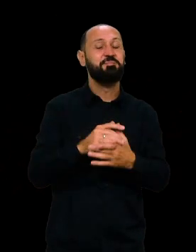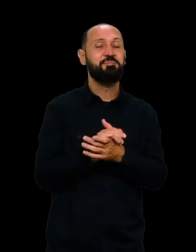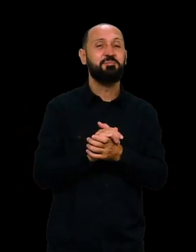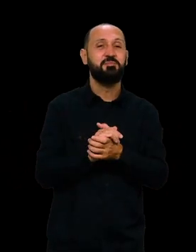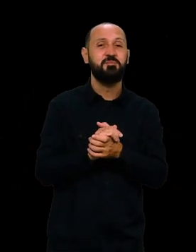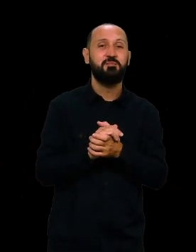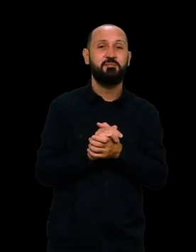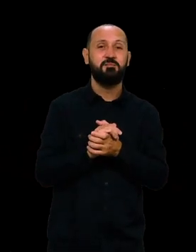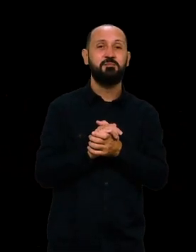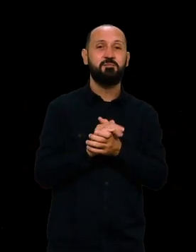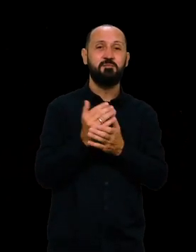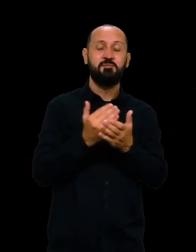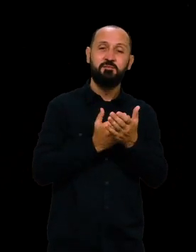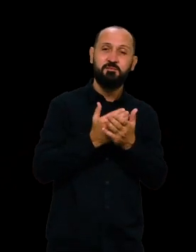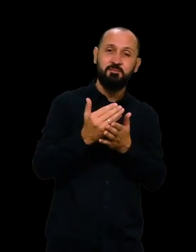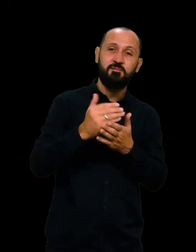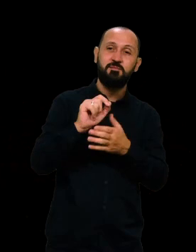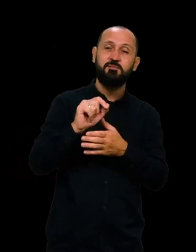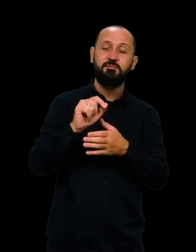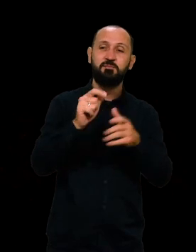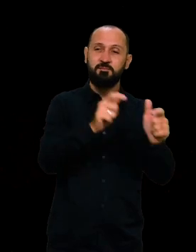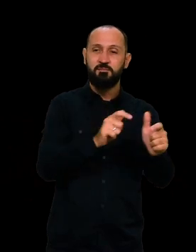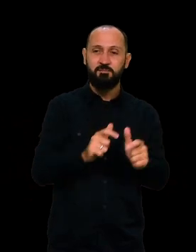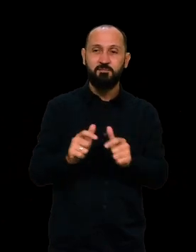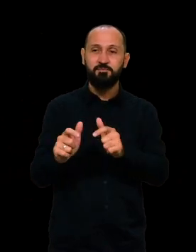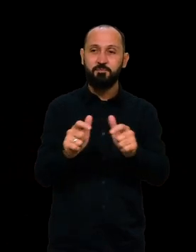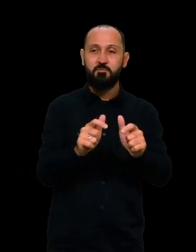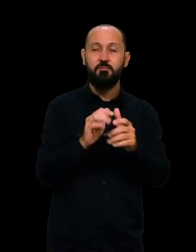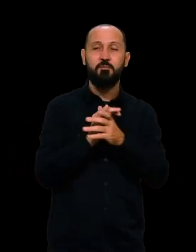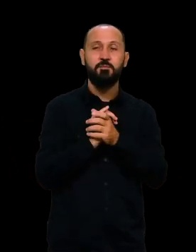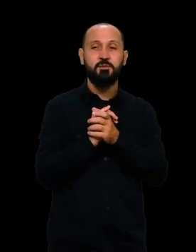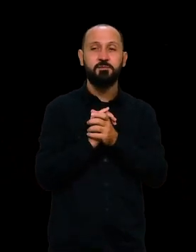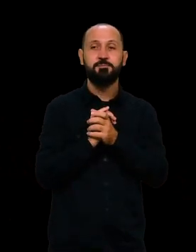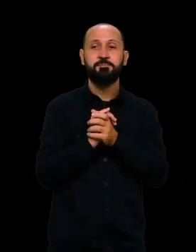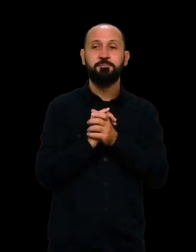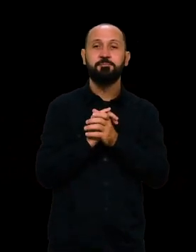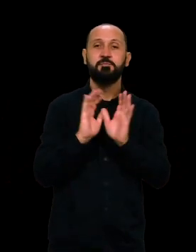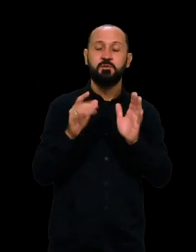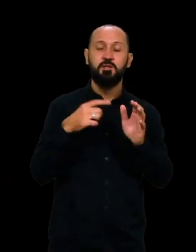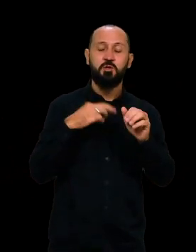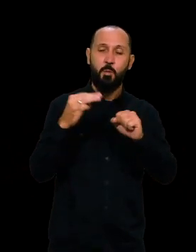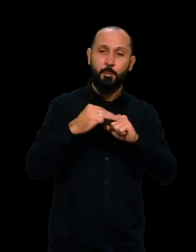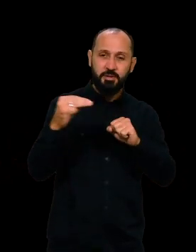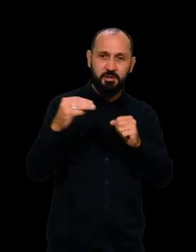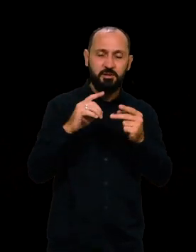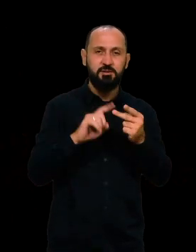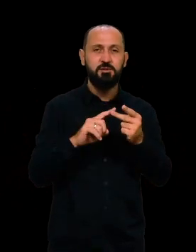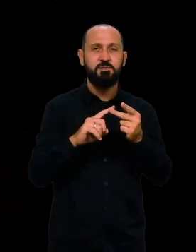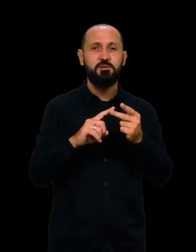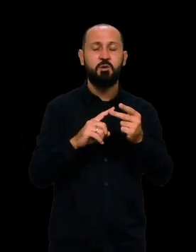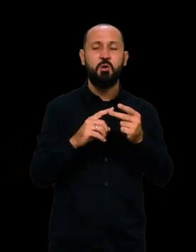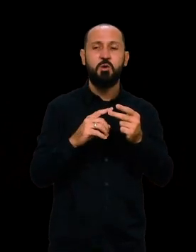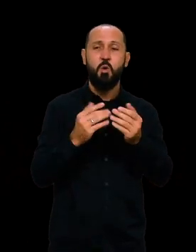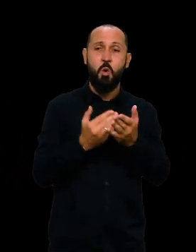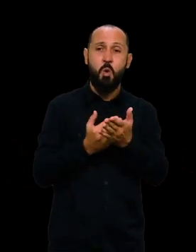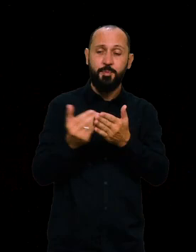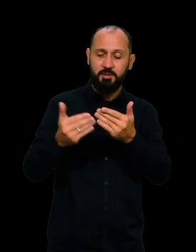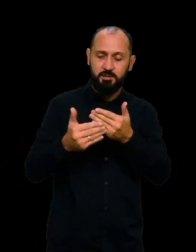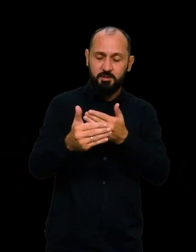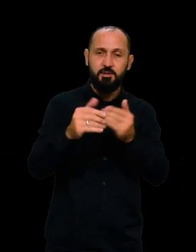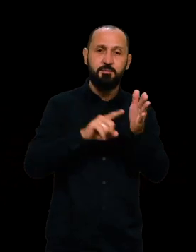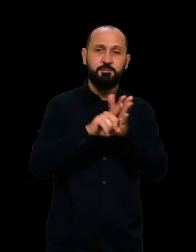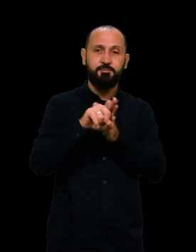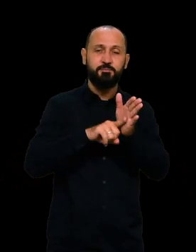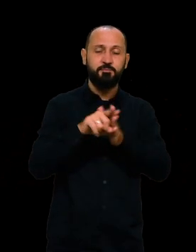atua melhor. E aí eu tomei gosto por essa área e eu já tinha um mestrado, eu